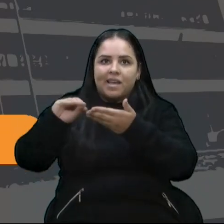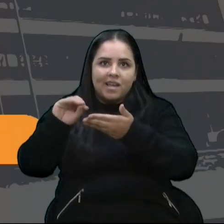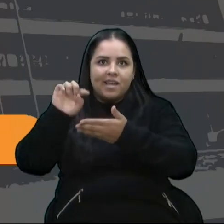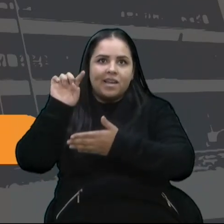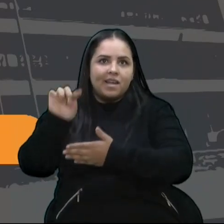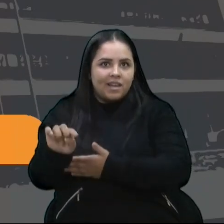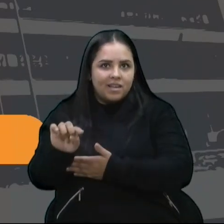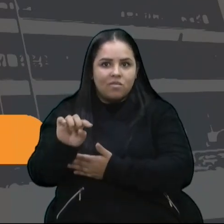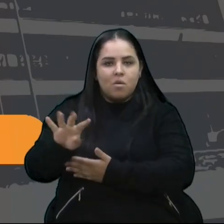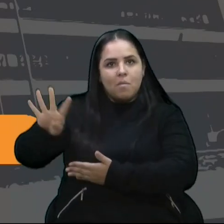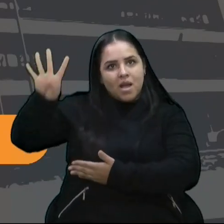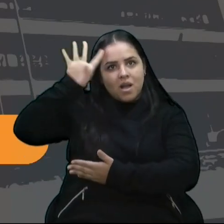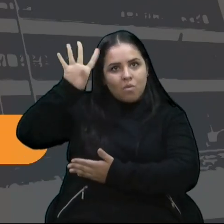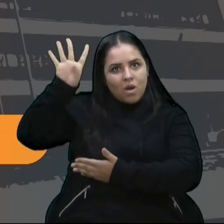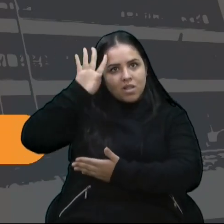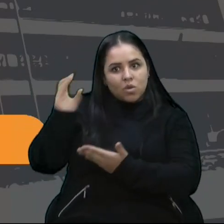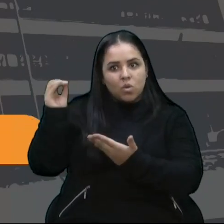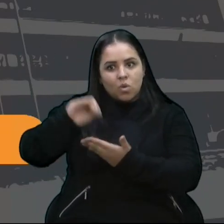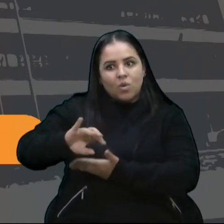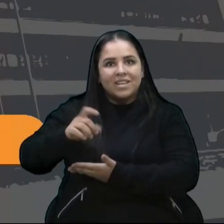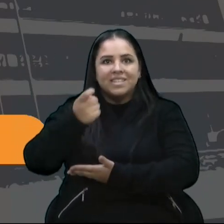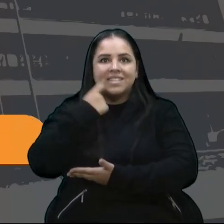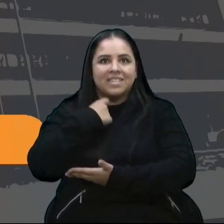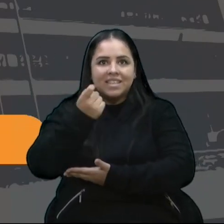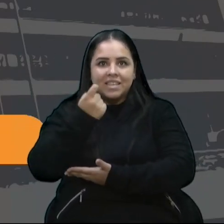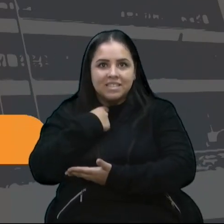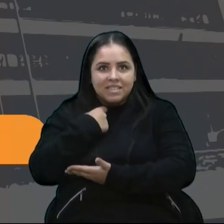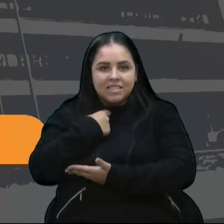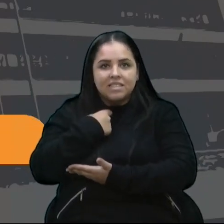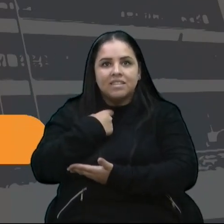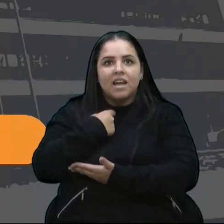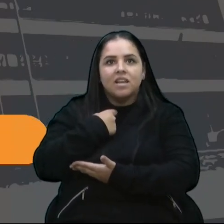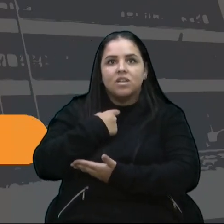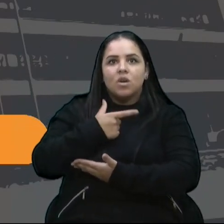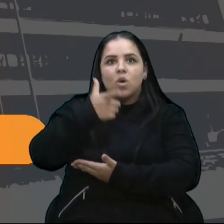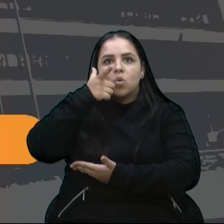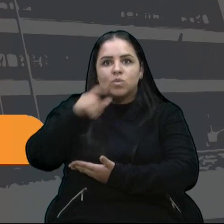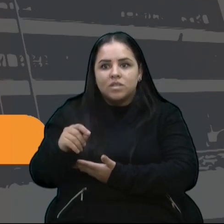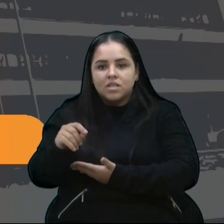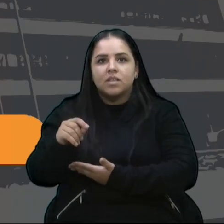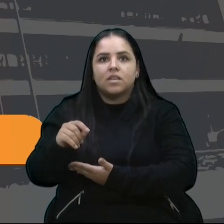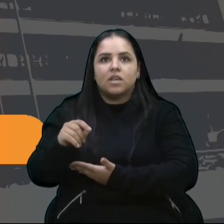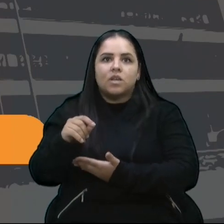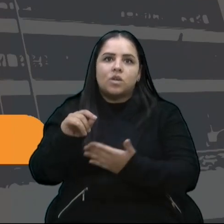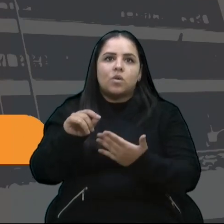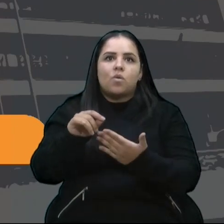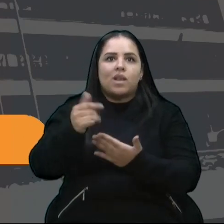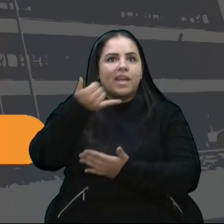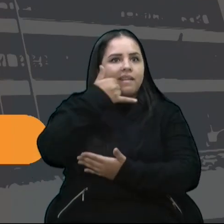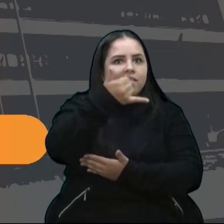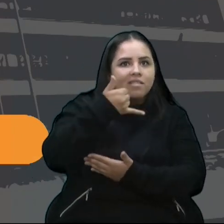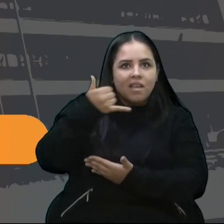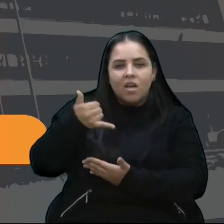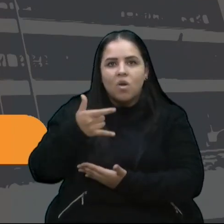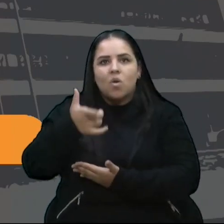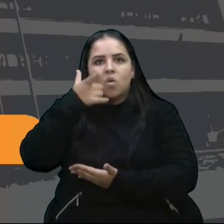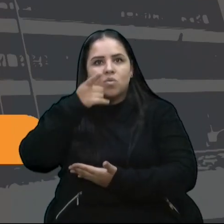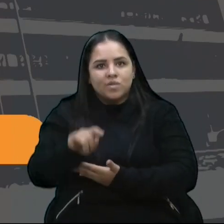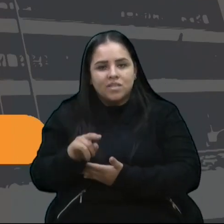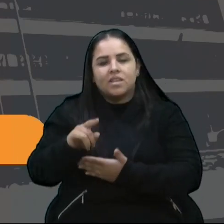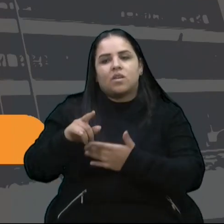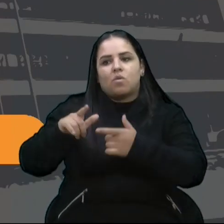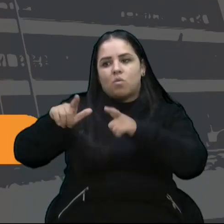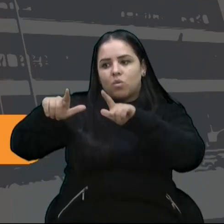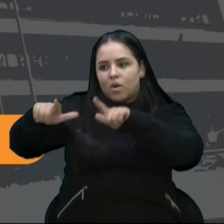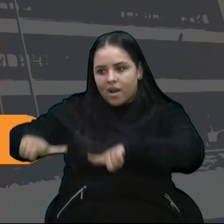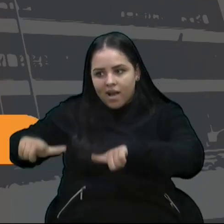foi numa quarta-feira, a gente publicou na sexta mesmo, eles já receberam vários contatos, conseguiram a cessão de um imóvel